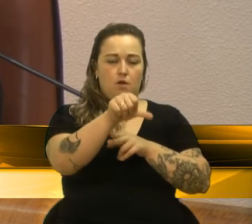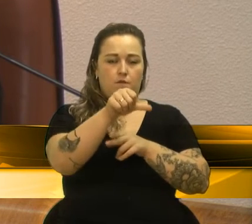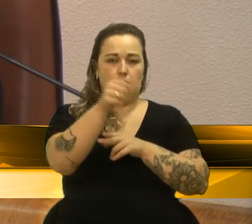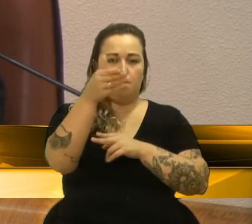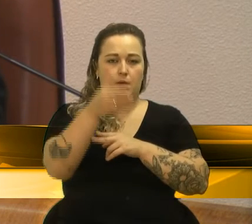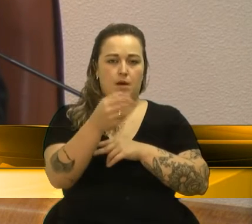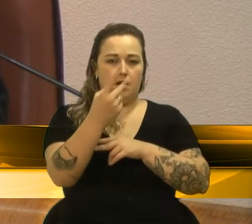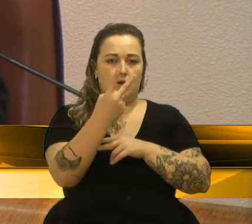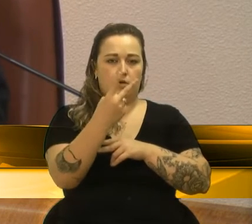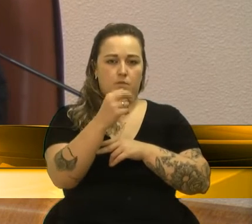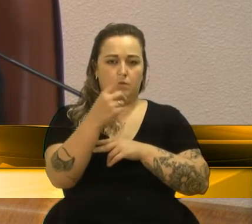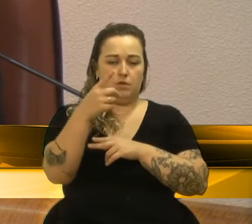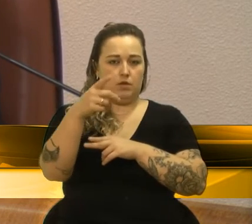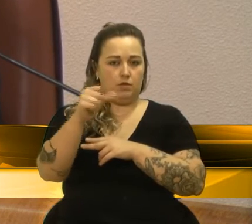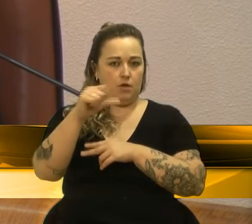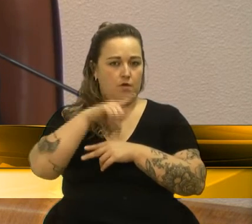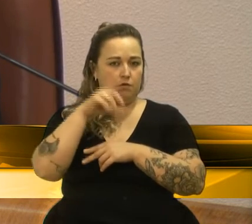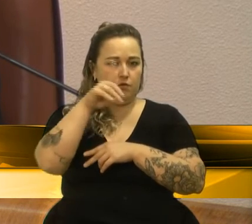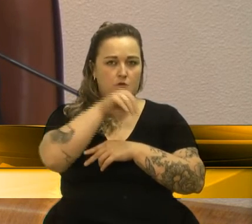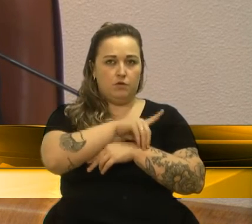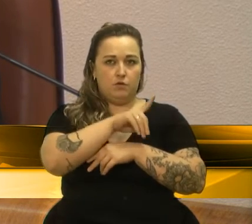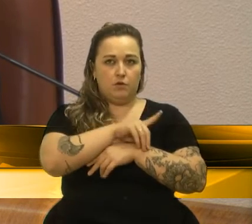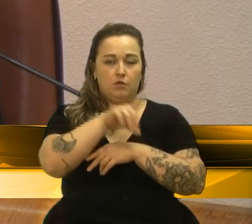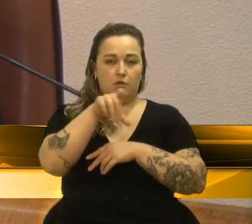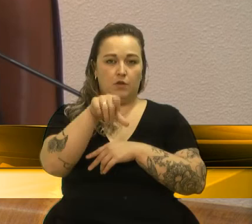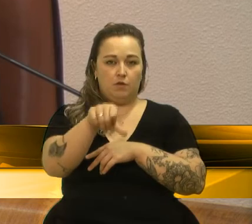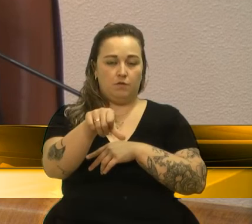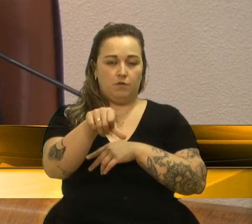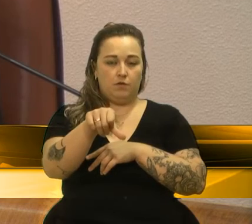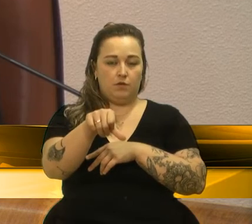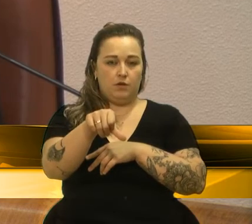159/2019, de 9...